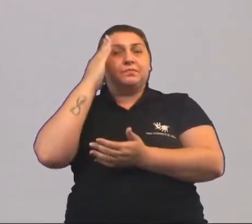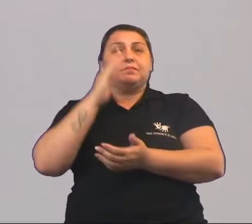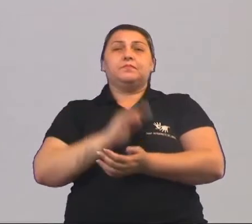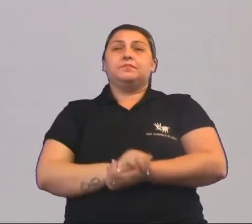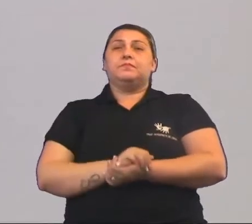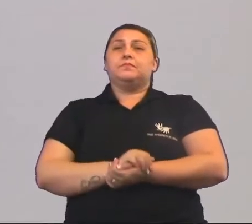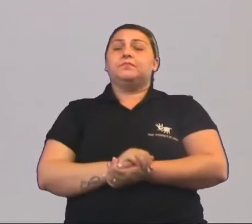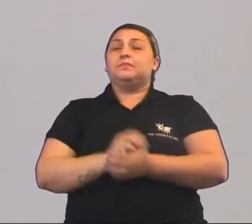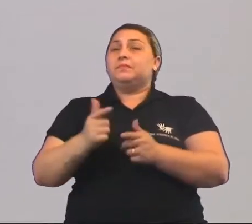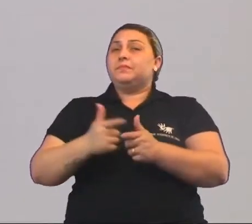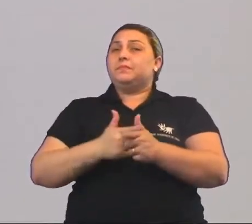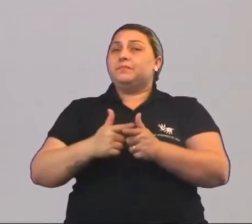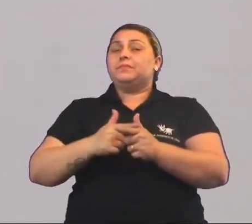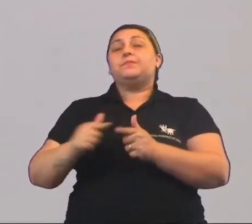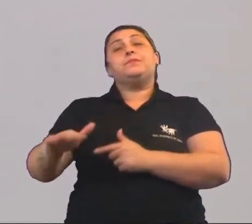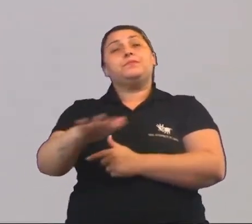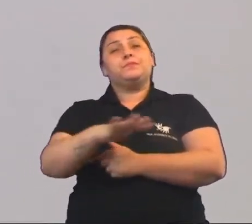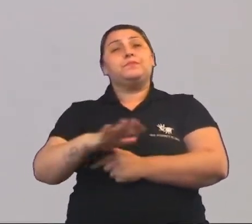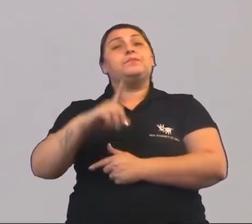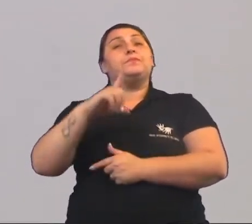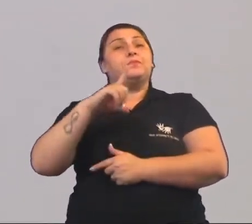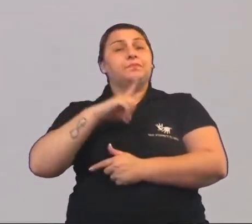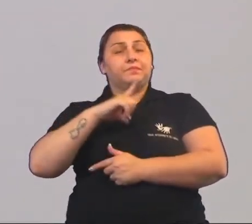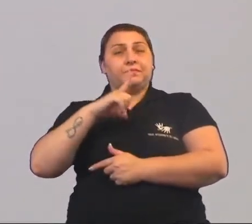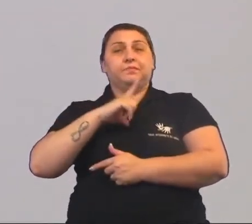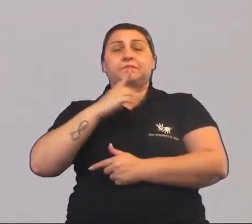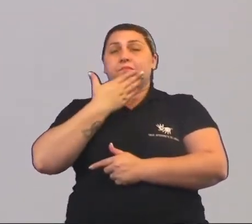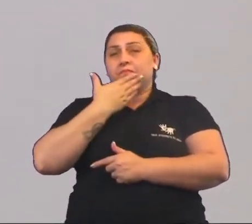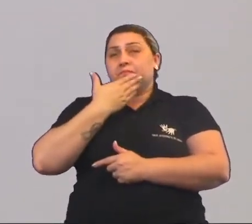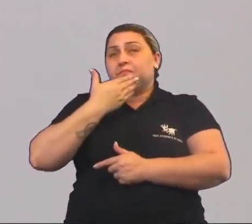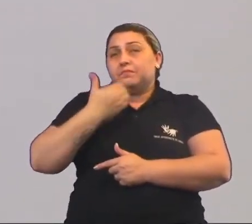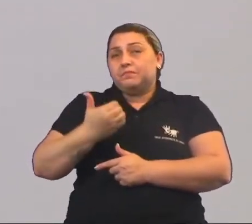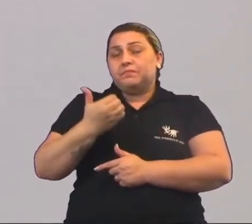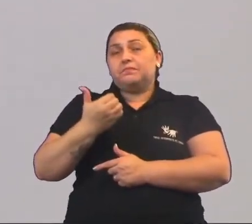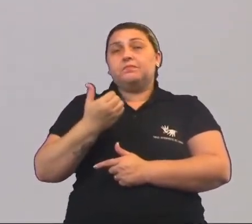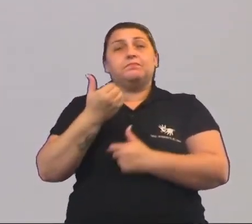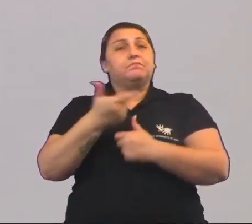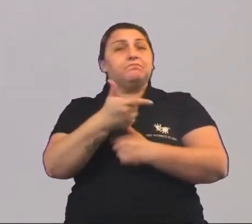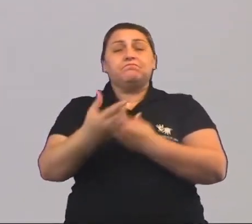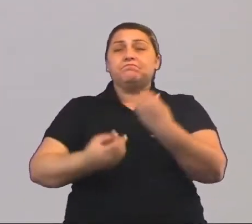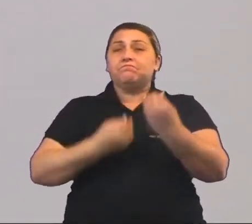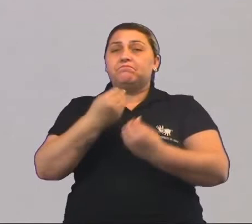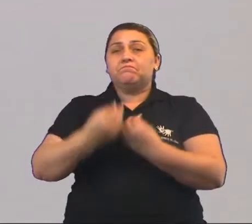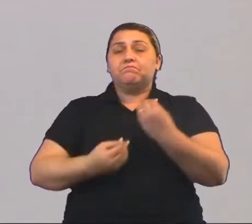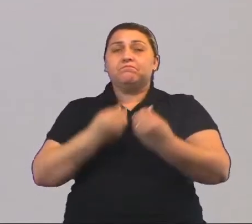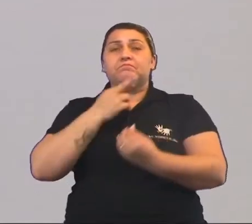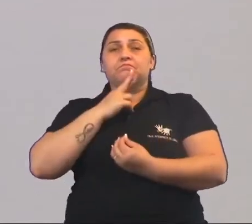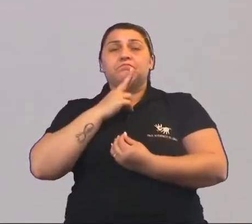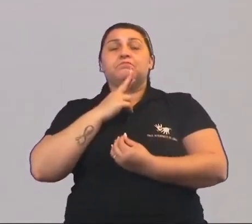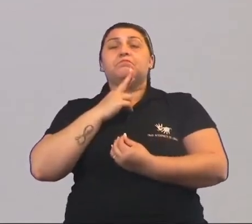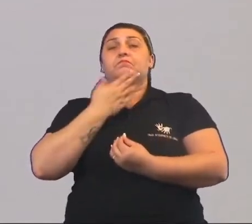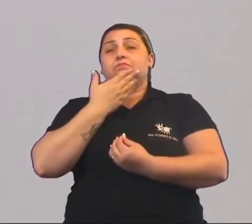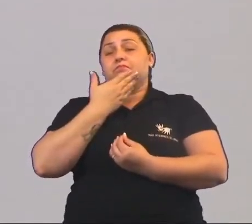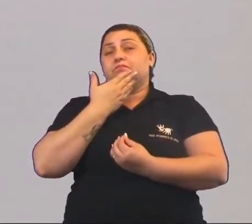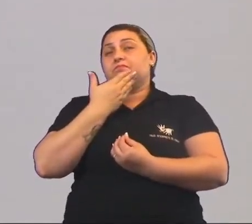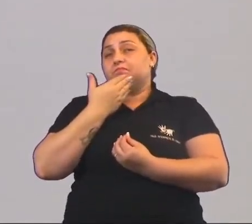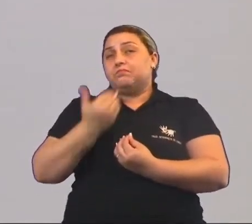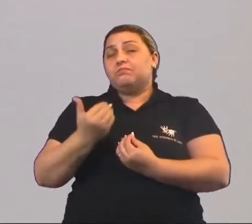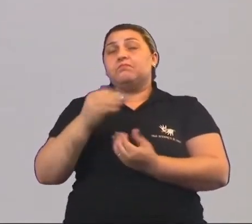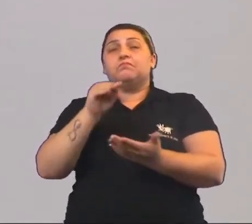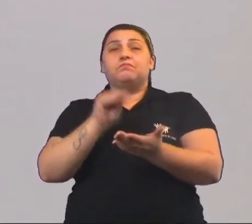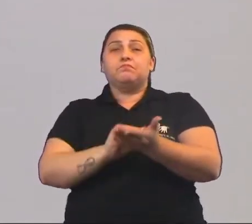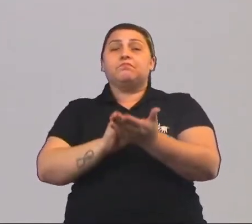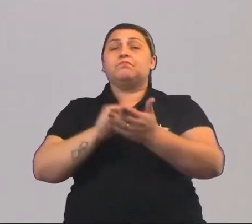que nenhum problema social ele tem solução. Não há como você resolver o problema do desemprego,